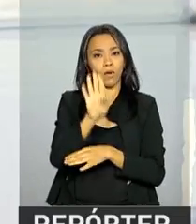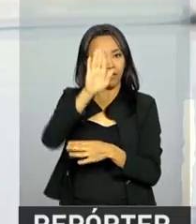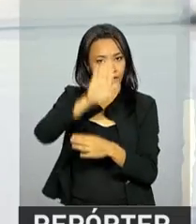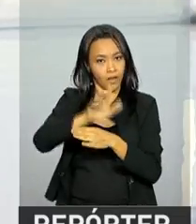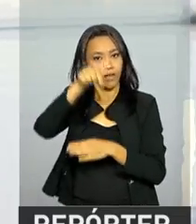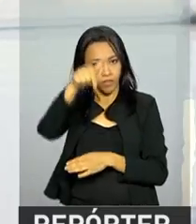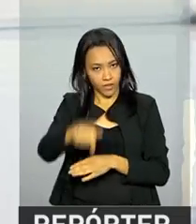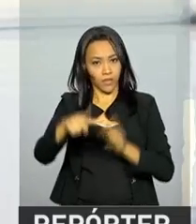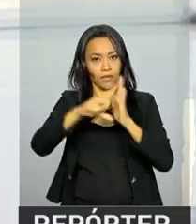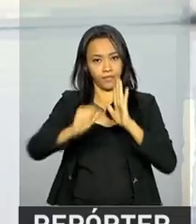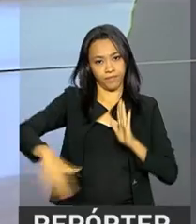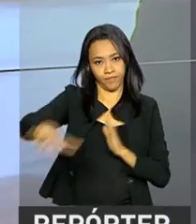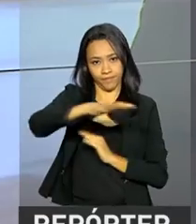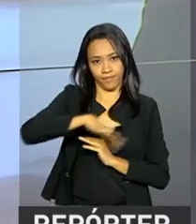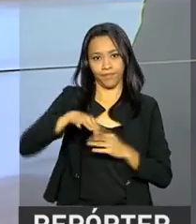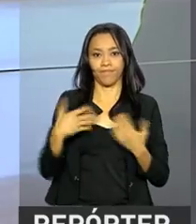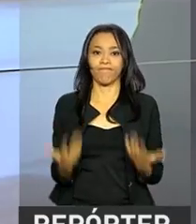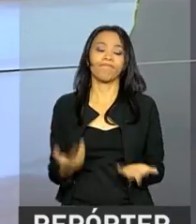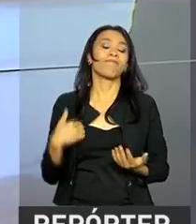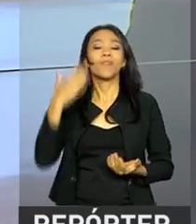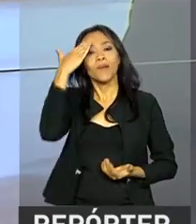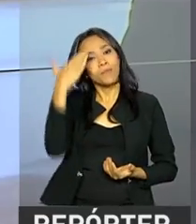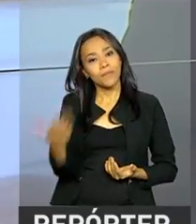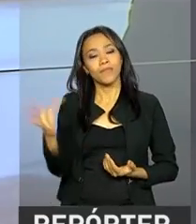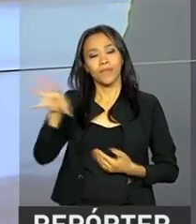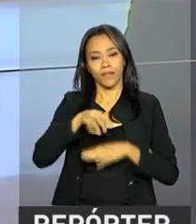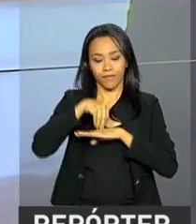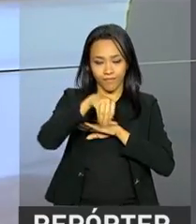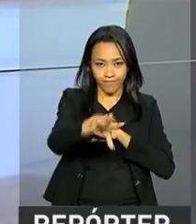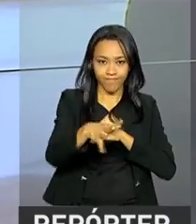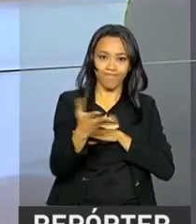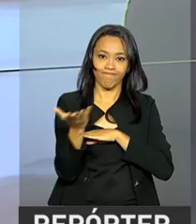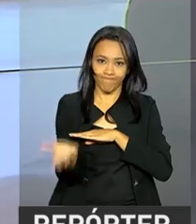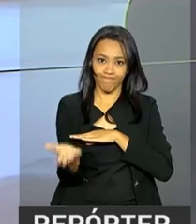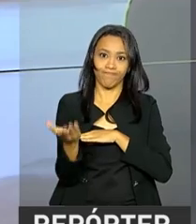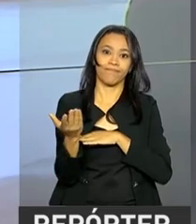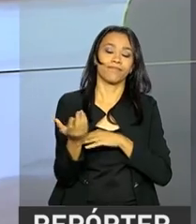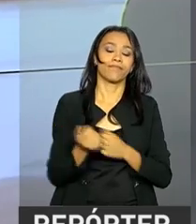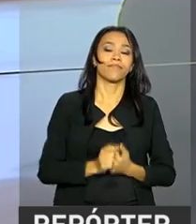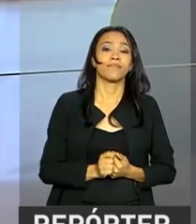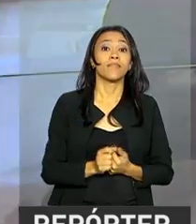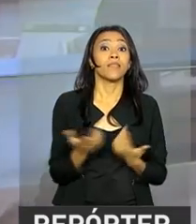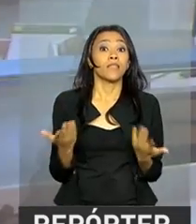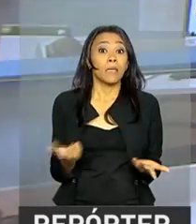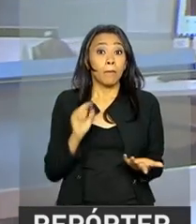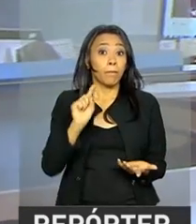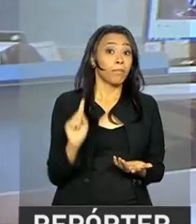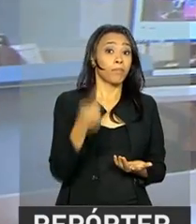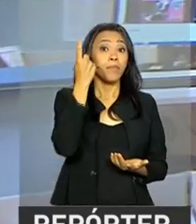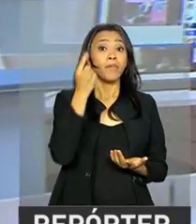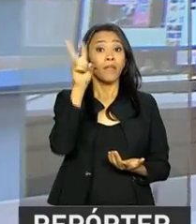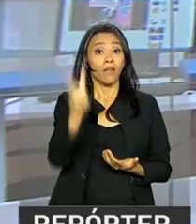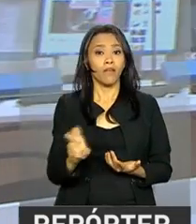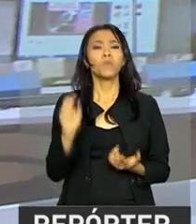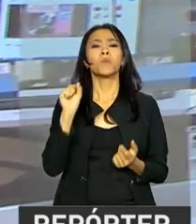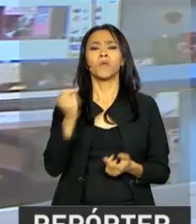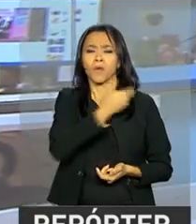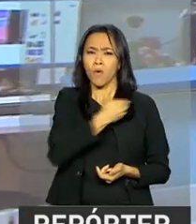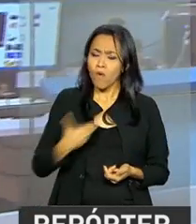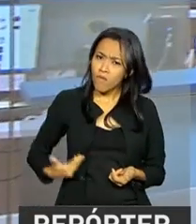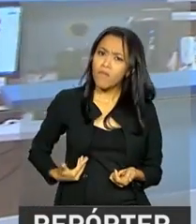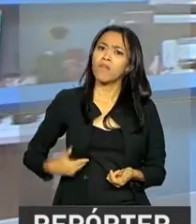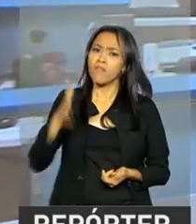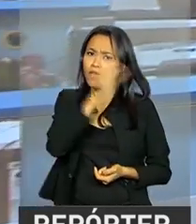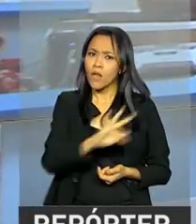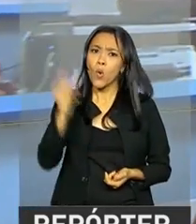Palácio do Planalto Leandro Ok João Pedro Obrigado pelas suas informações aí do Palácio Planalto e pela primeira vez o governo federal conseguiu